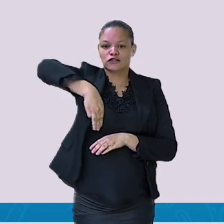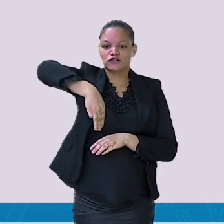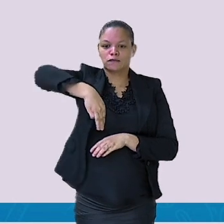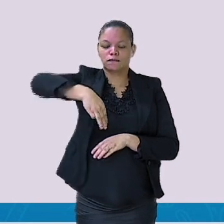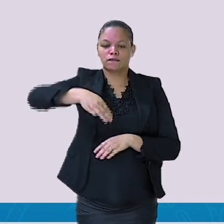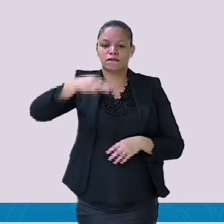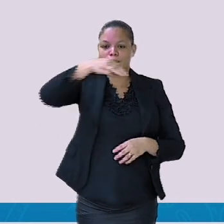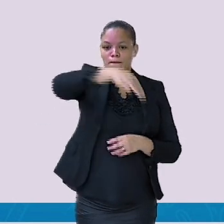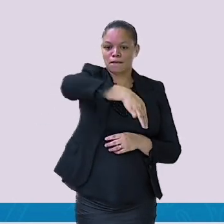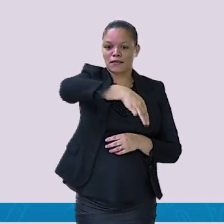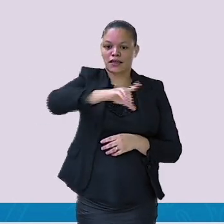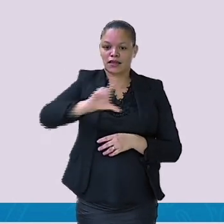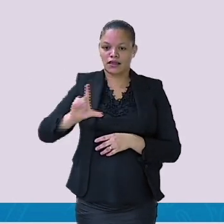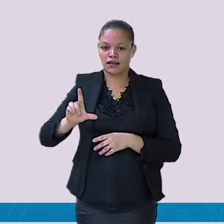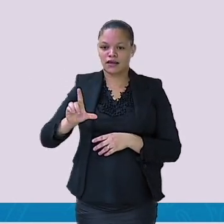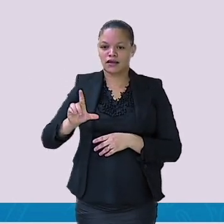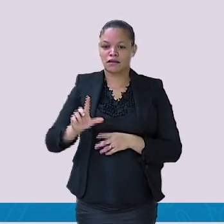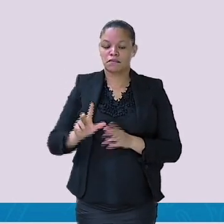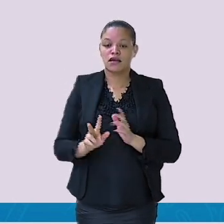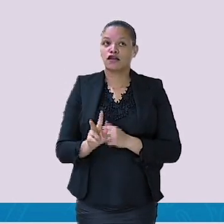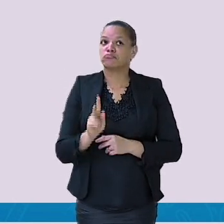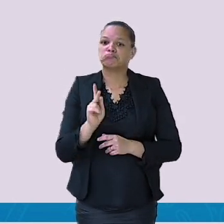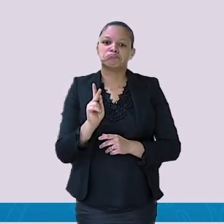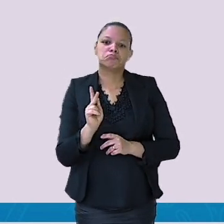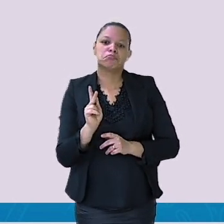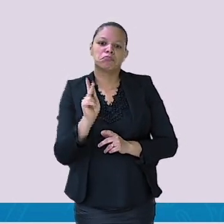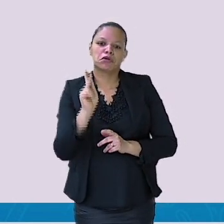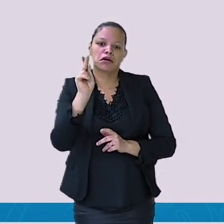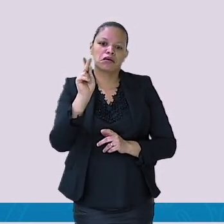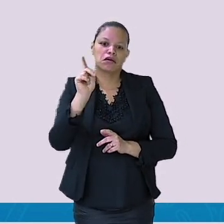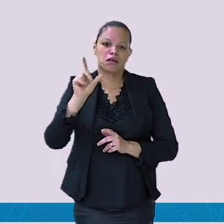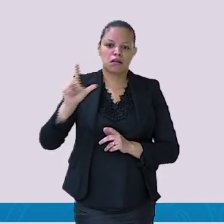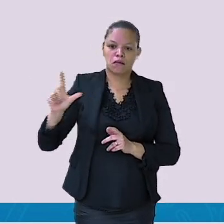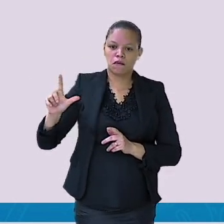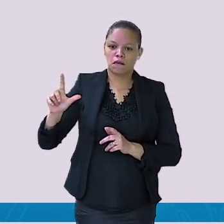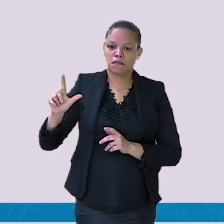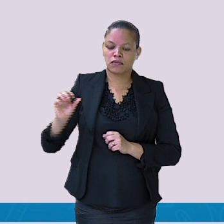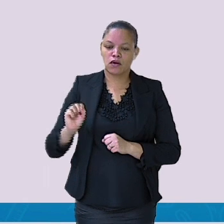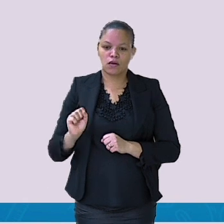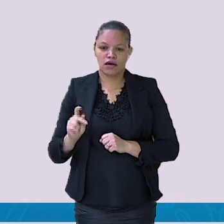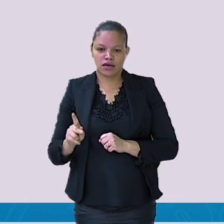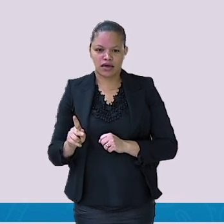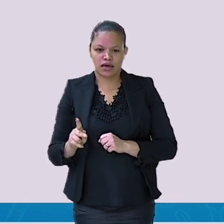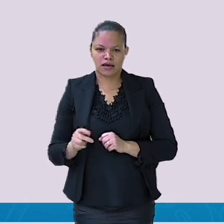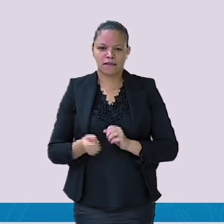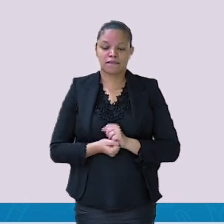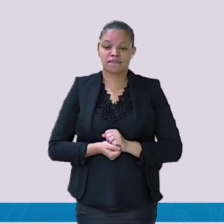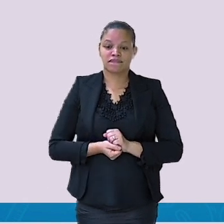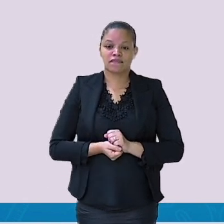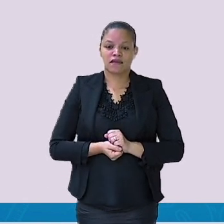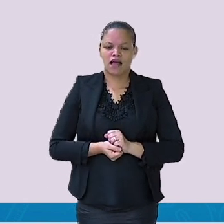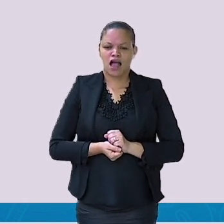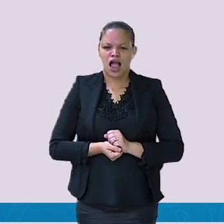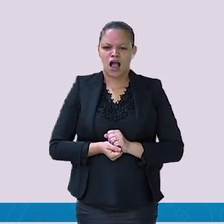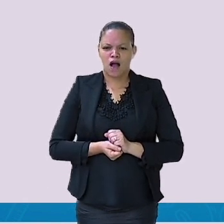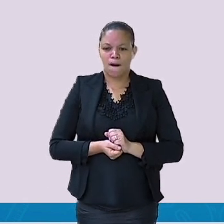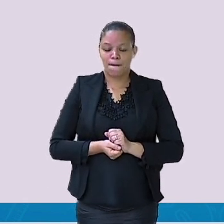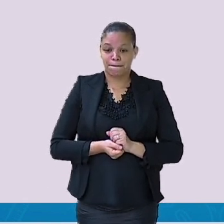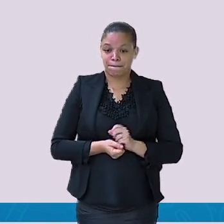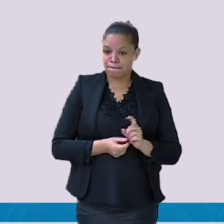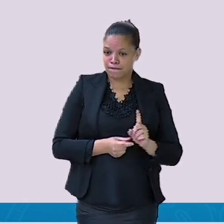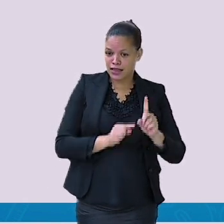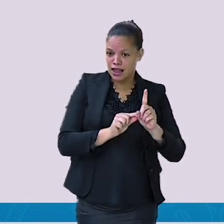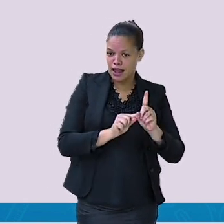milímetros, okay? Quilômetros. As unidades de medida de capacidade variam de 10 em 10, isto